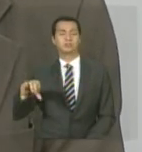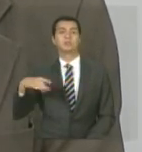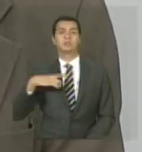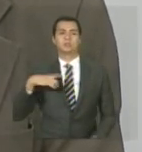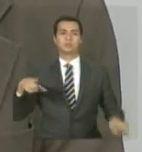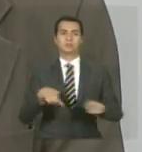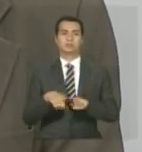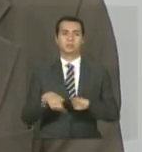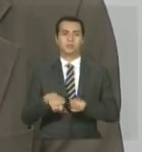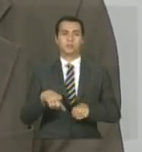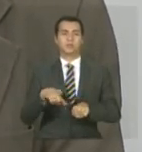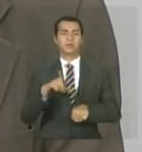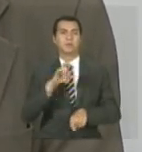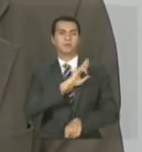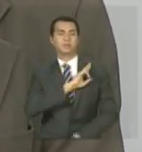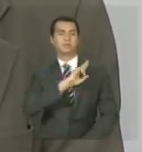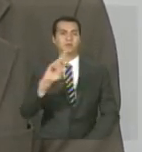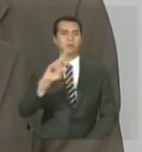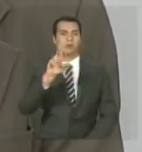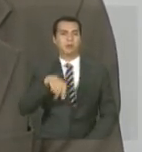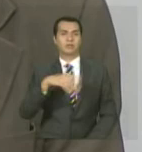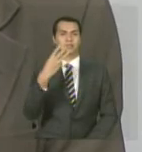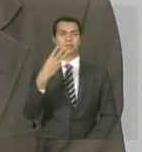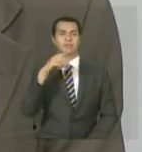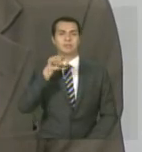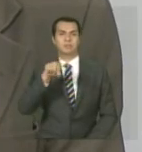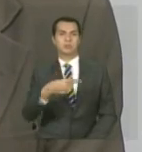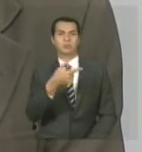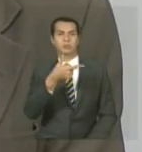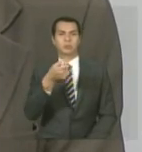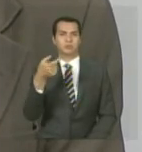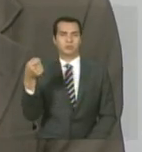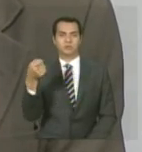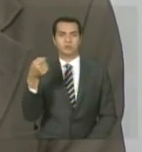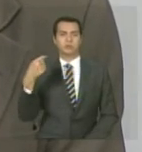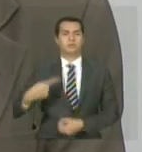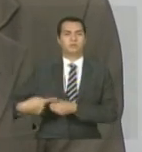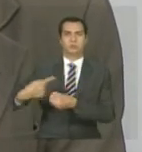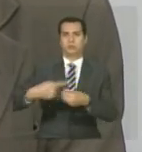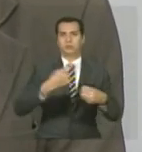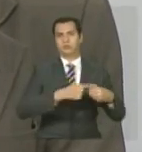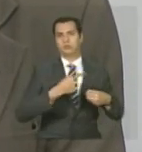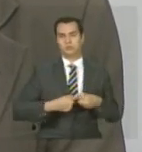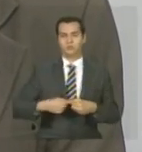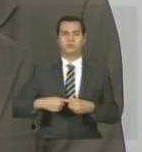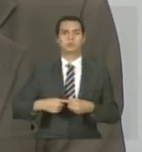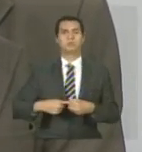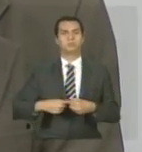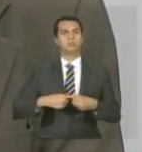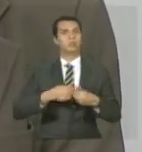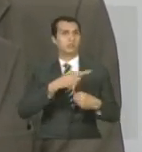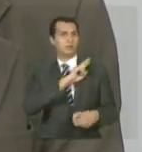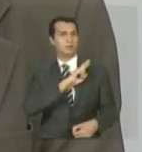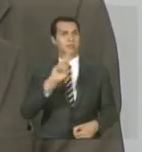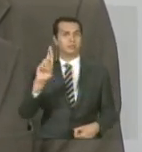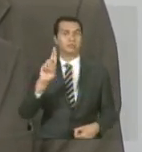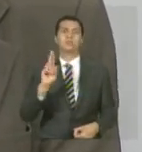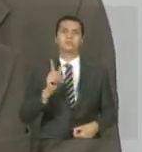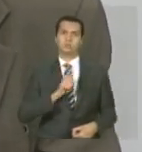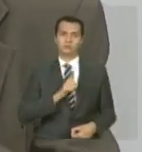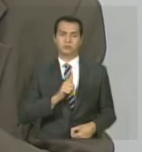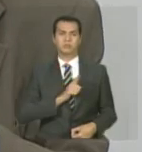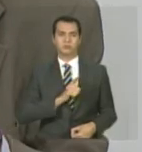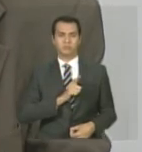de 3.200 municípios, ou seja, um processo de fato riquíssimo do ponto de vista